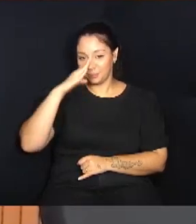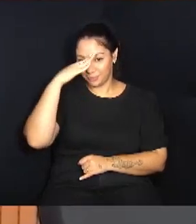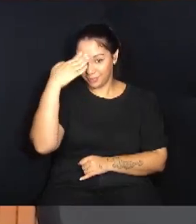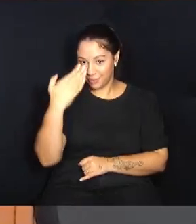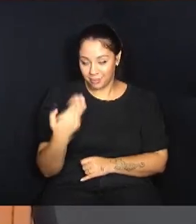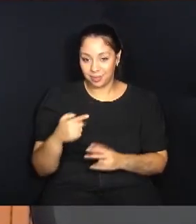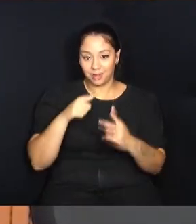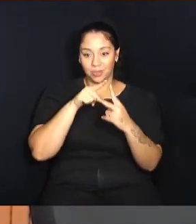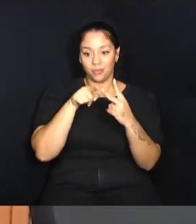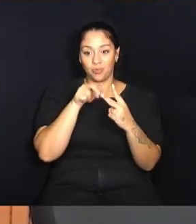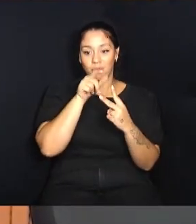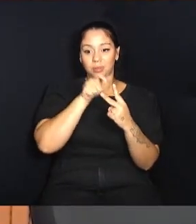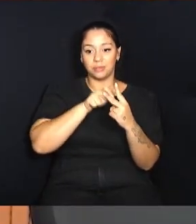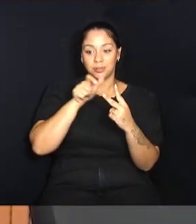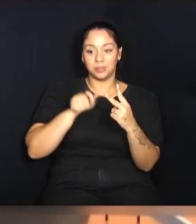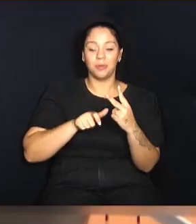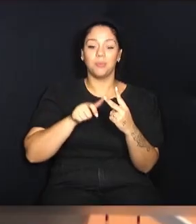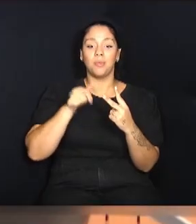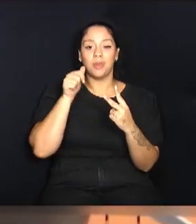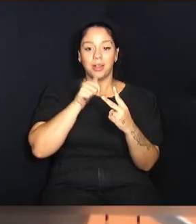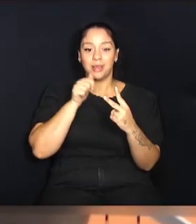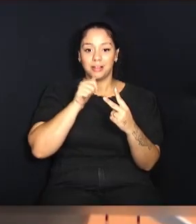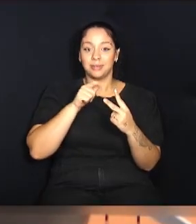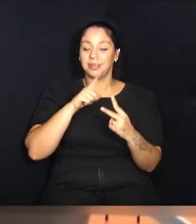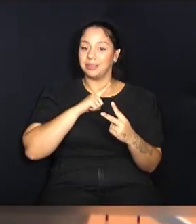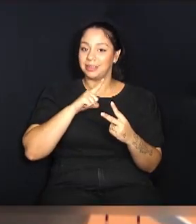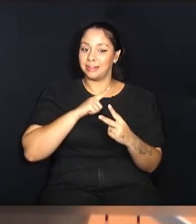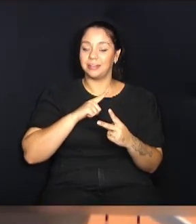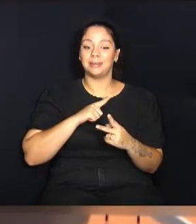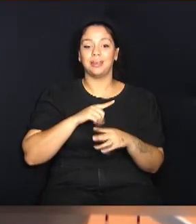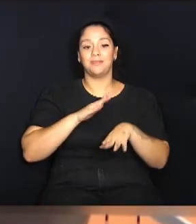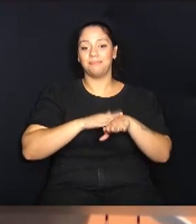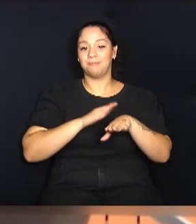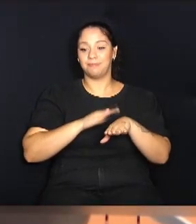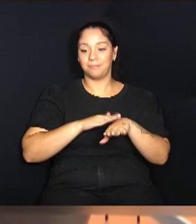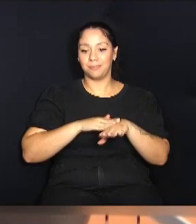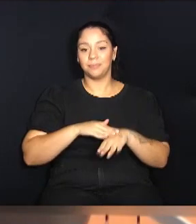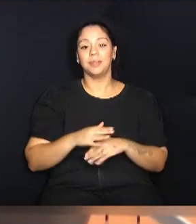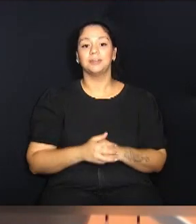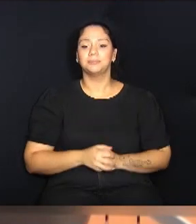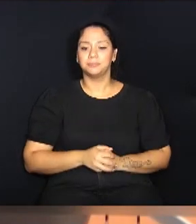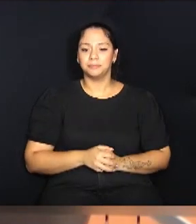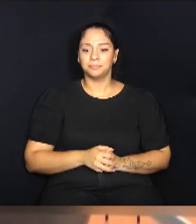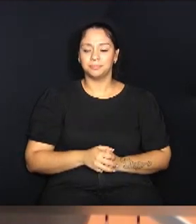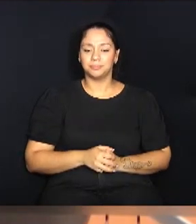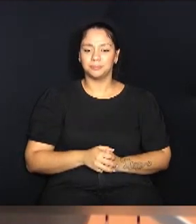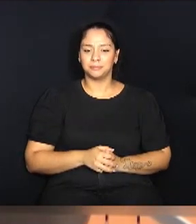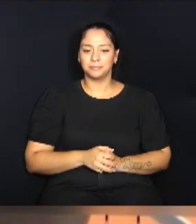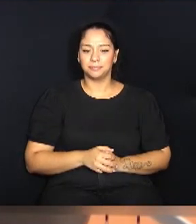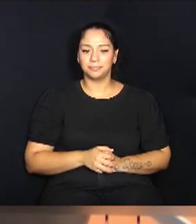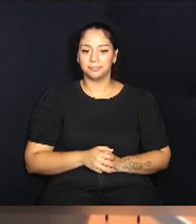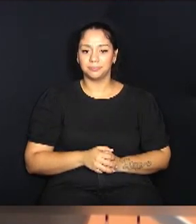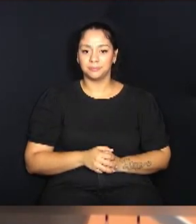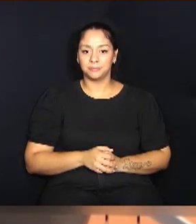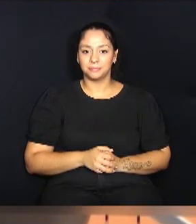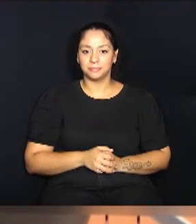destaque em suas áreas de atuação. Honraria não é voto.